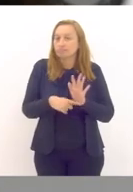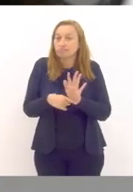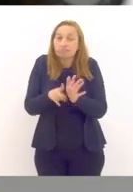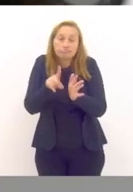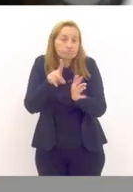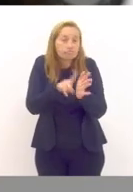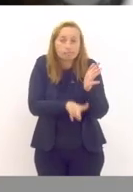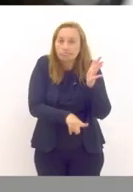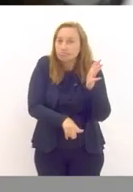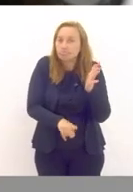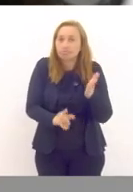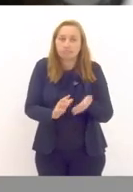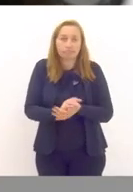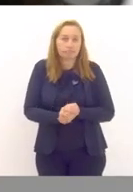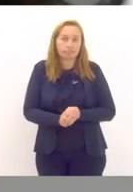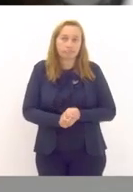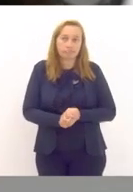redução